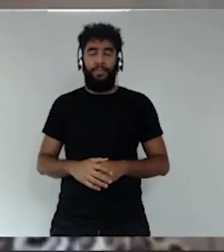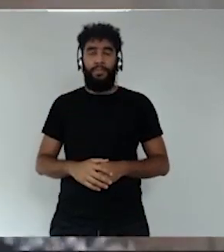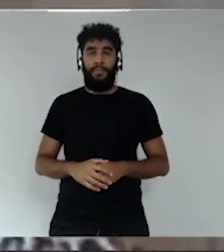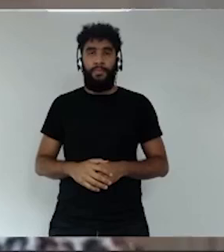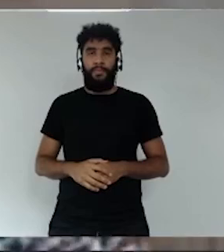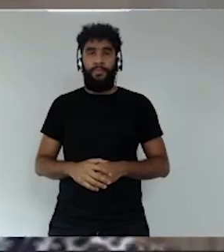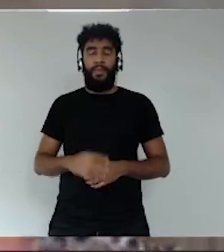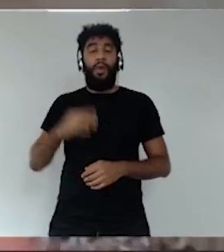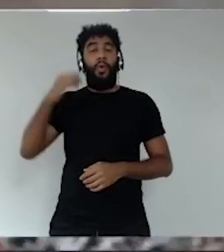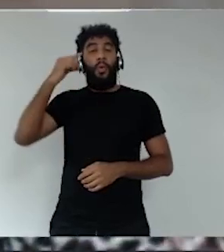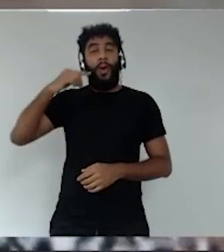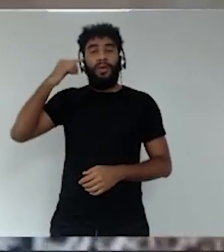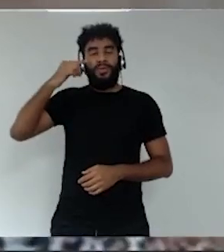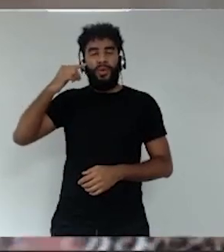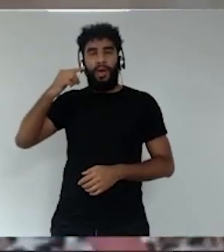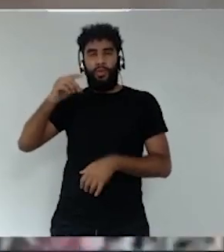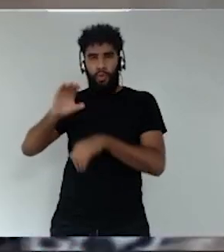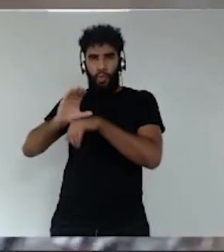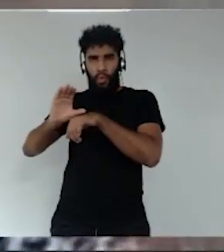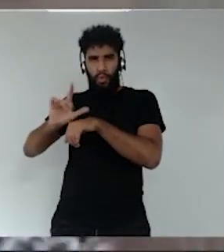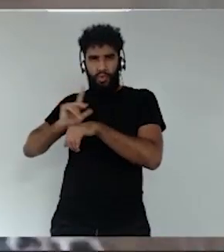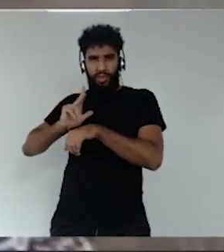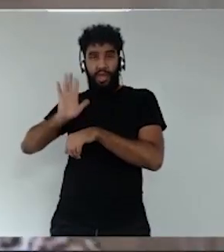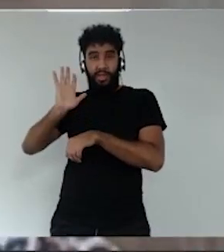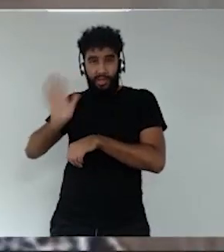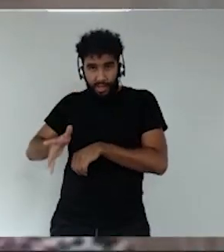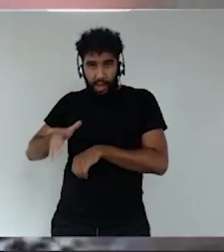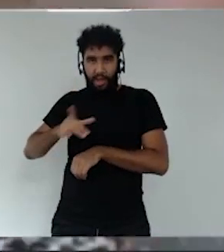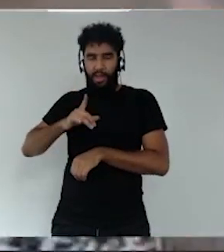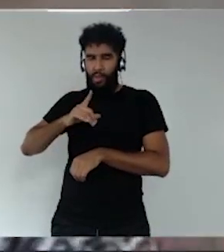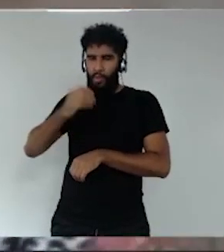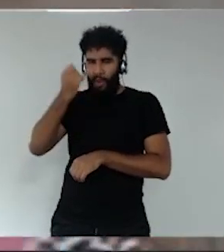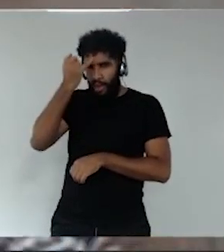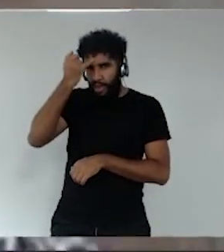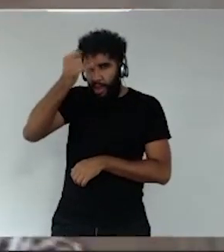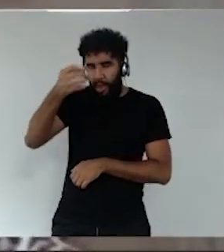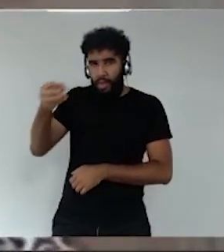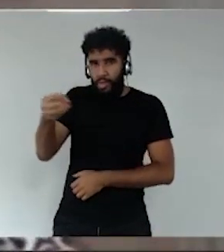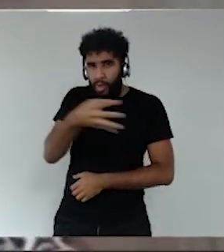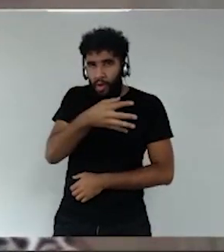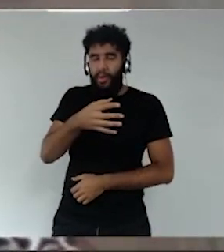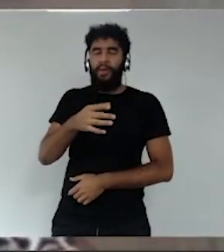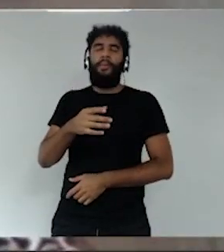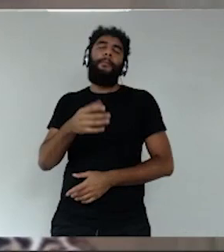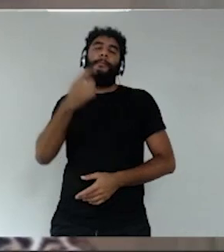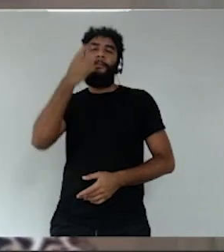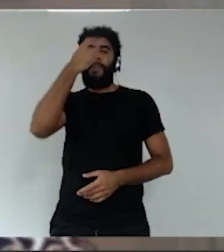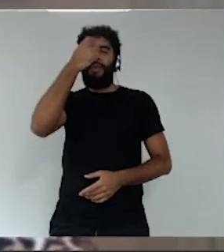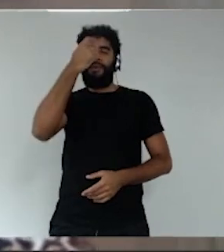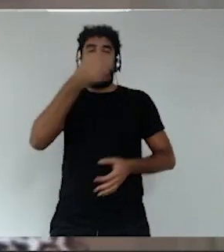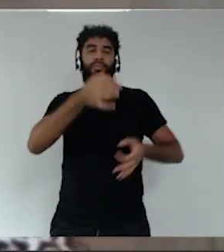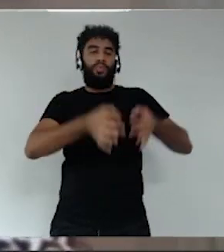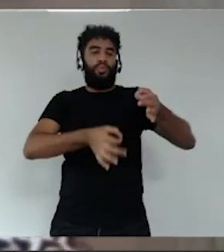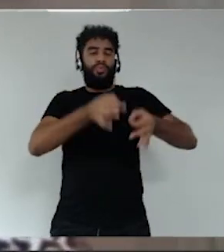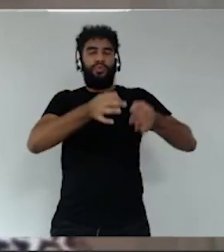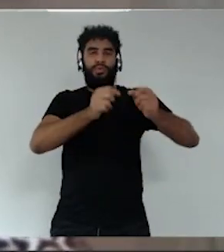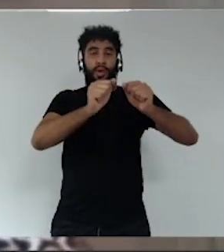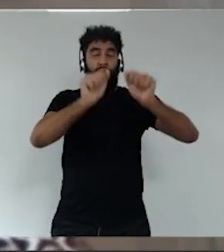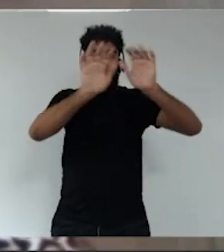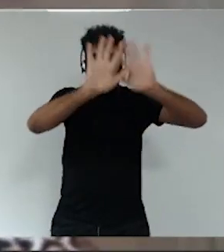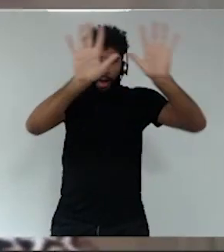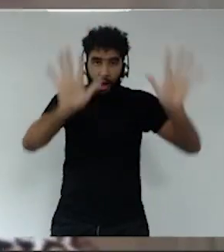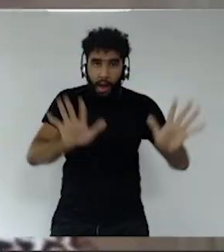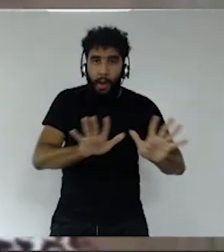com esse curso, e eu acho que na ideia nova que a gente tem de acesso à justiça ampla, o advogado, ele hoje,